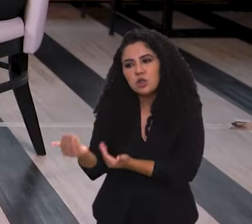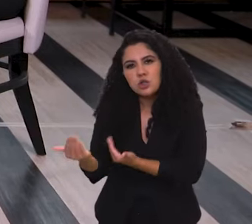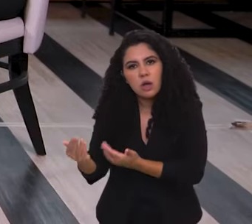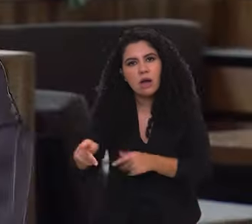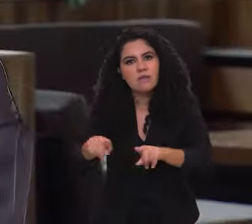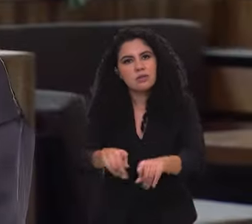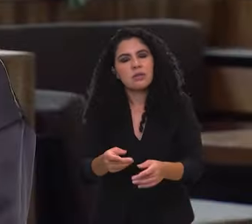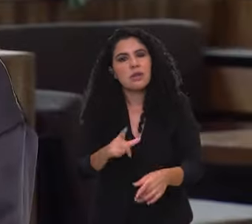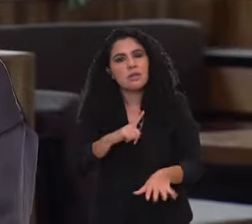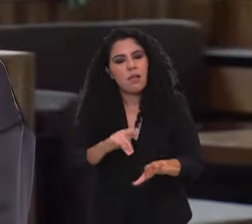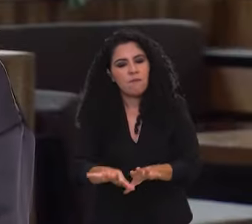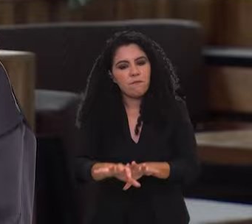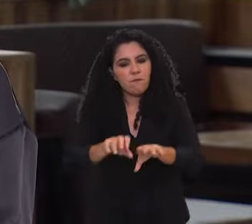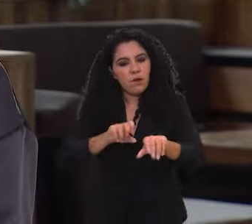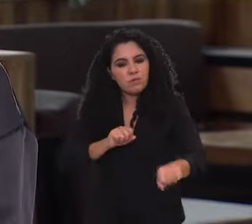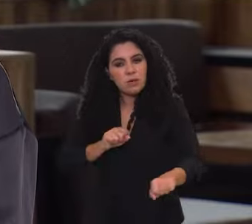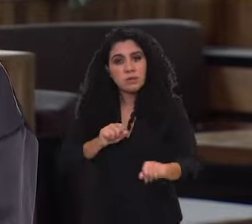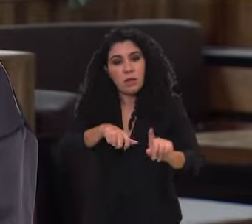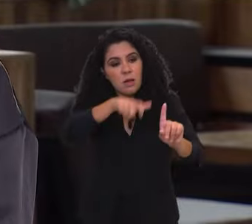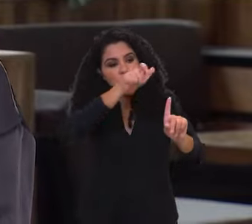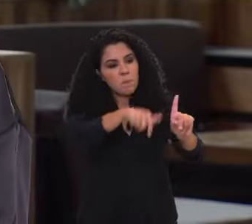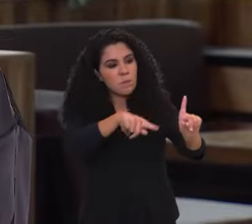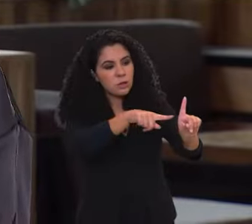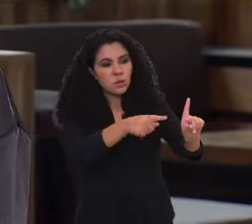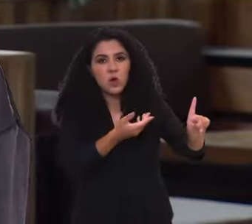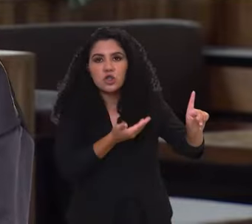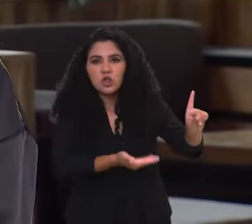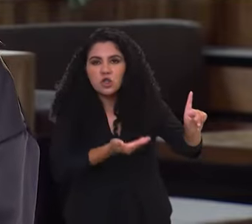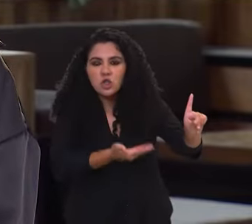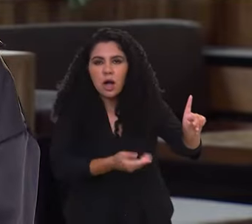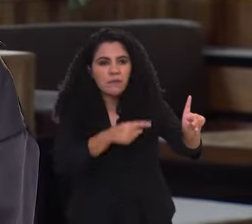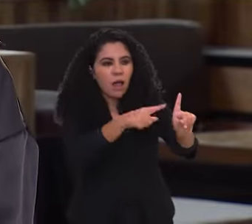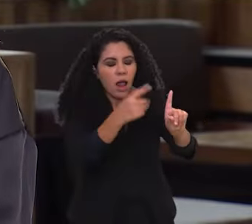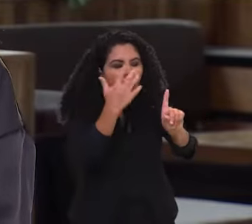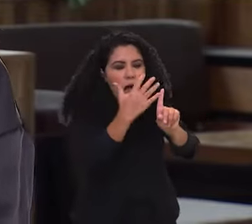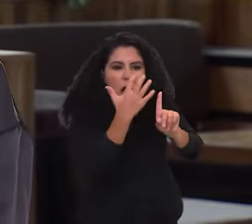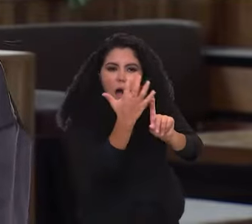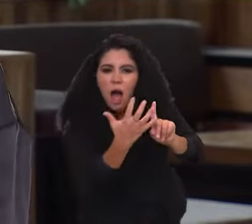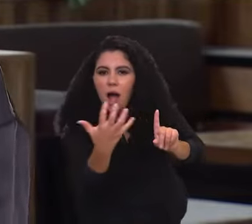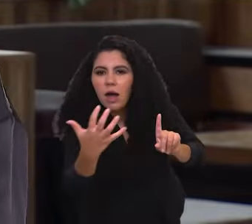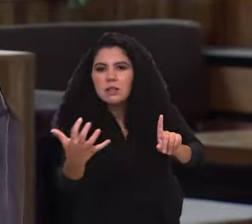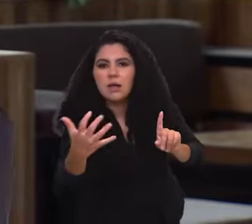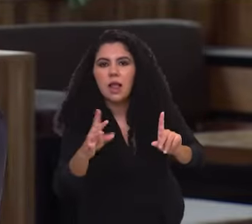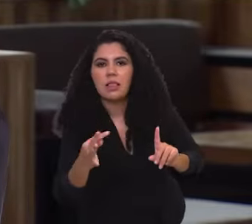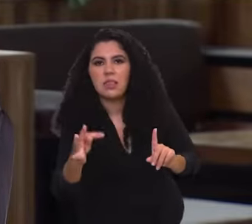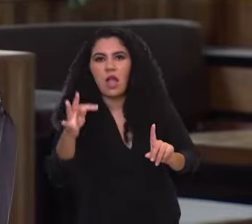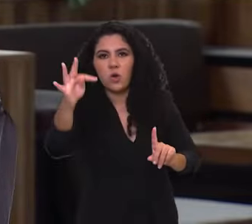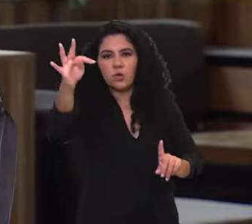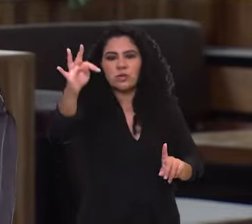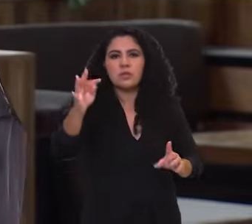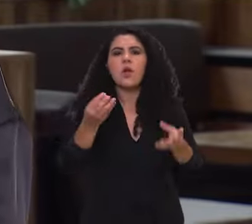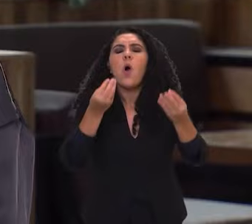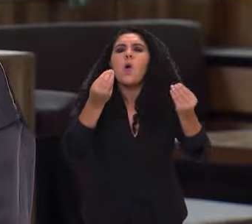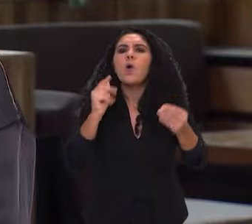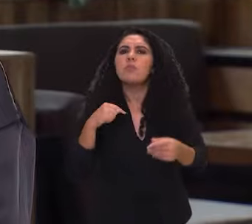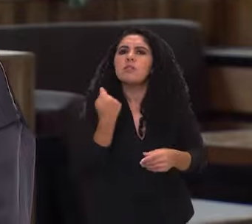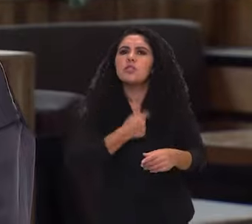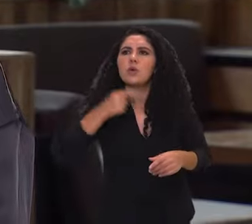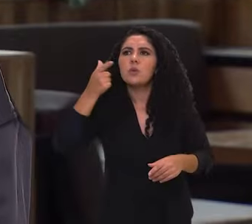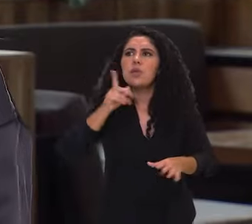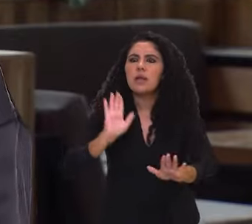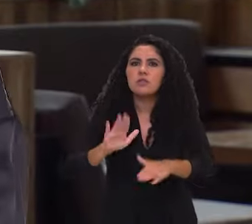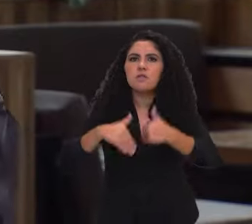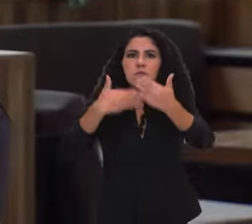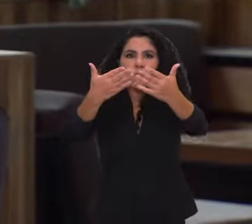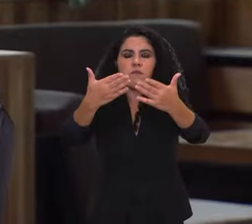sendo formada. E o jovem, ele se sente muito atraído pela tecnologia. Então, como envolver a nossa juventude no setor